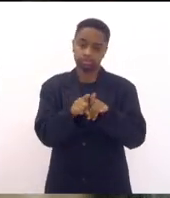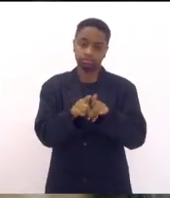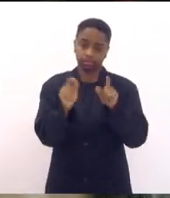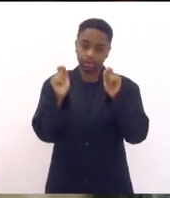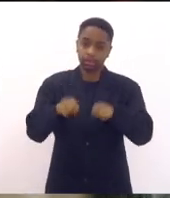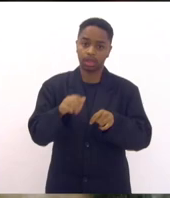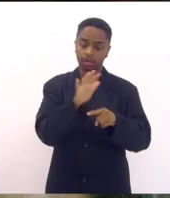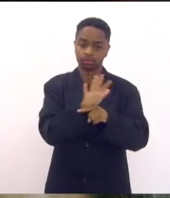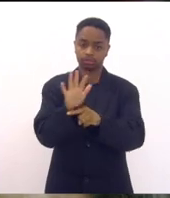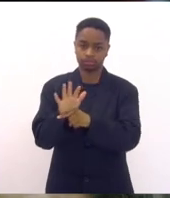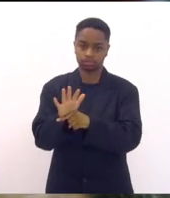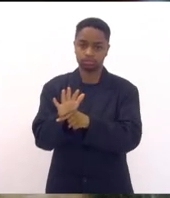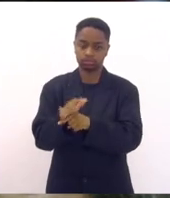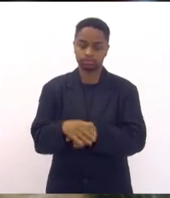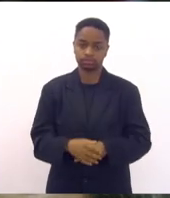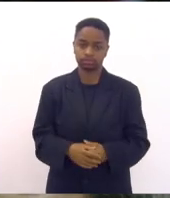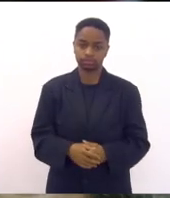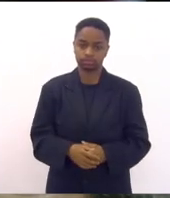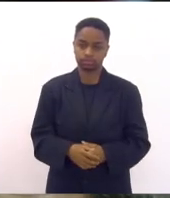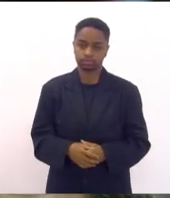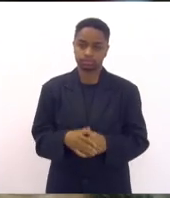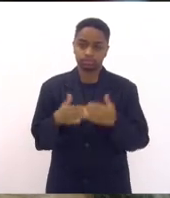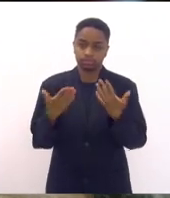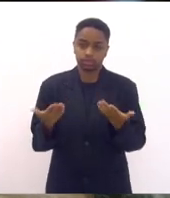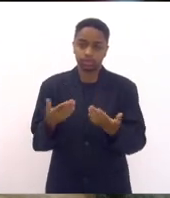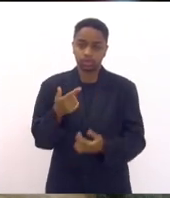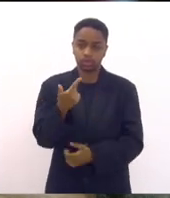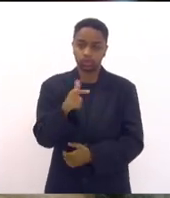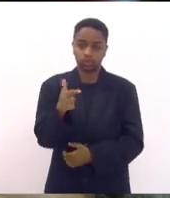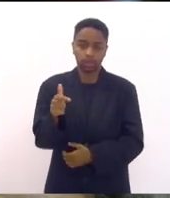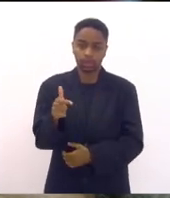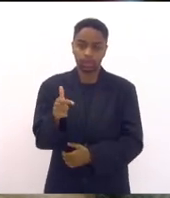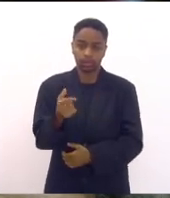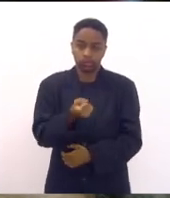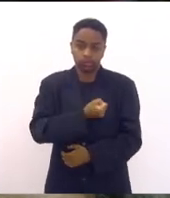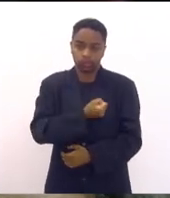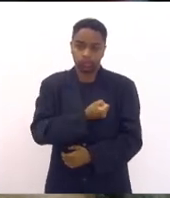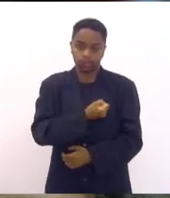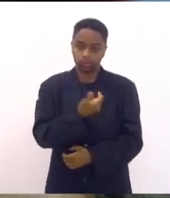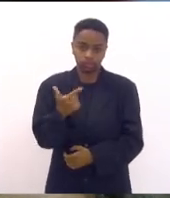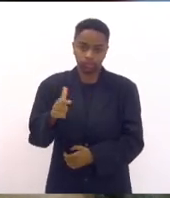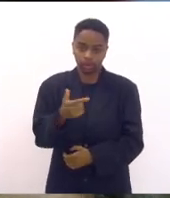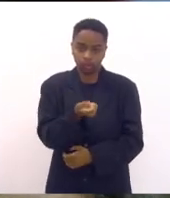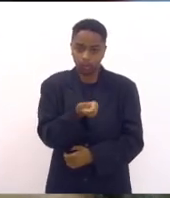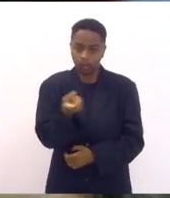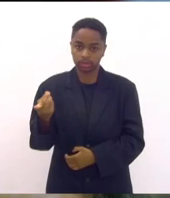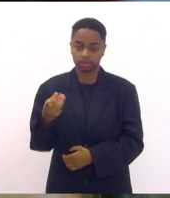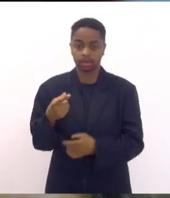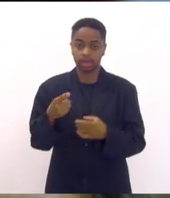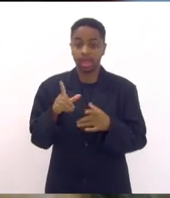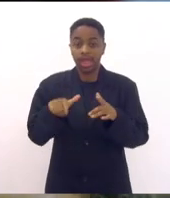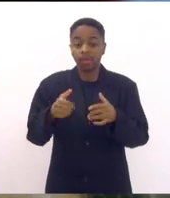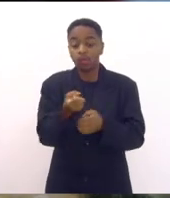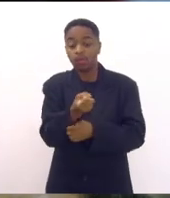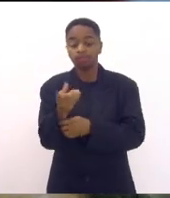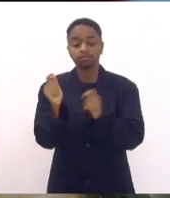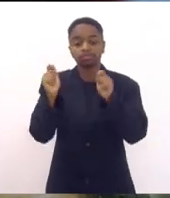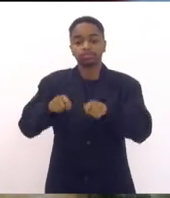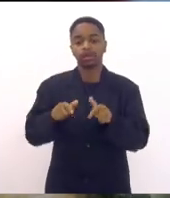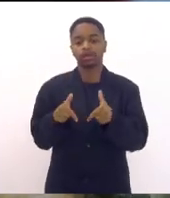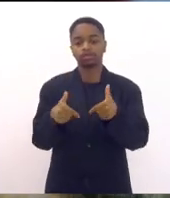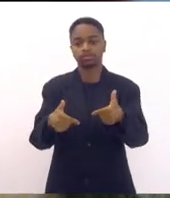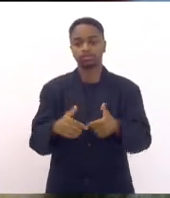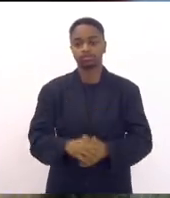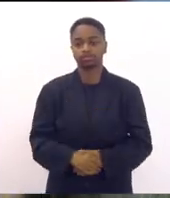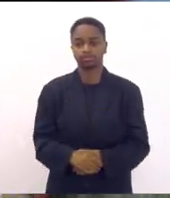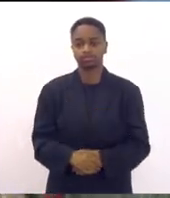essa sim então não tem não tem número né é o que você pode e deve fazer